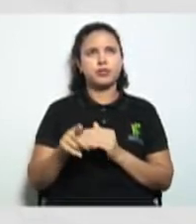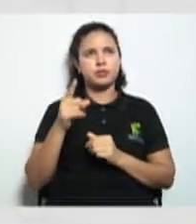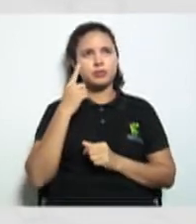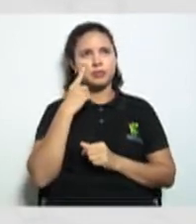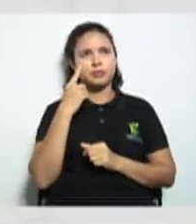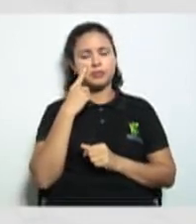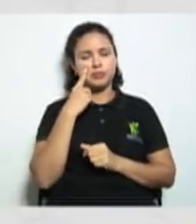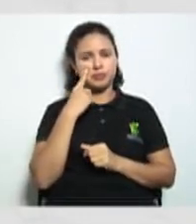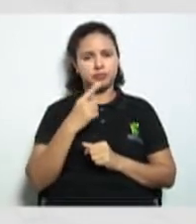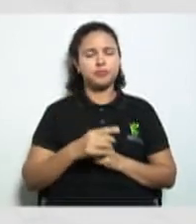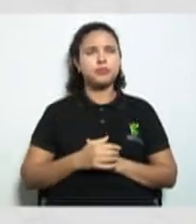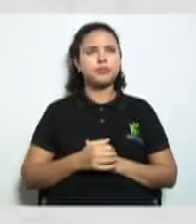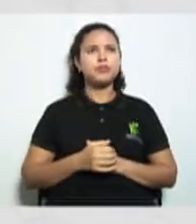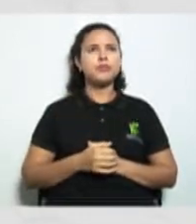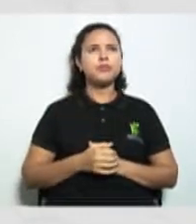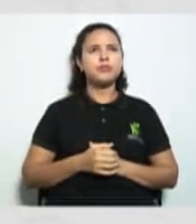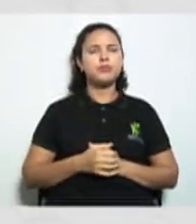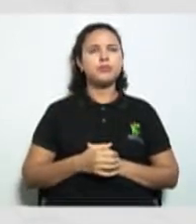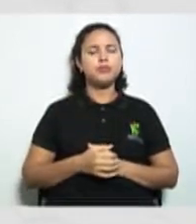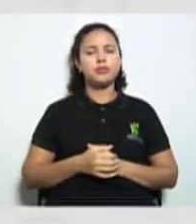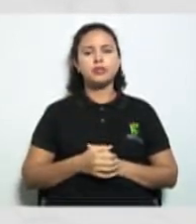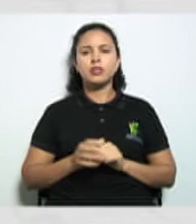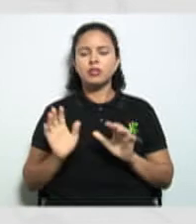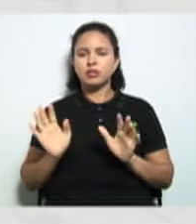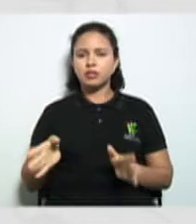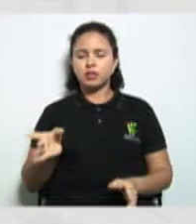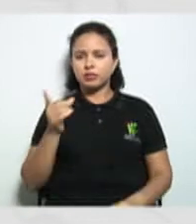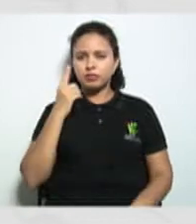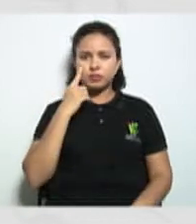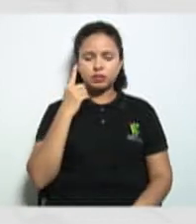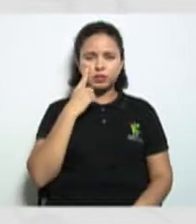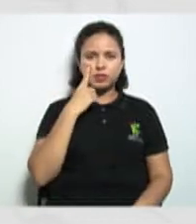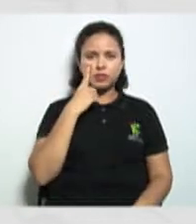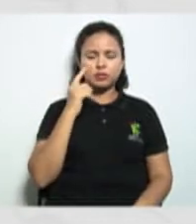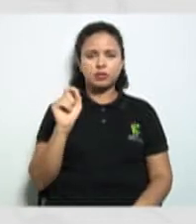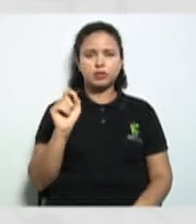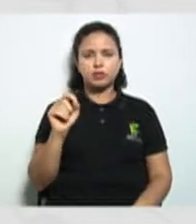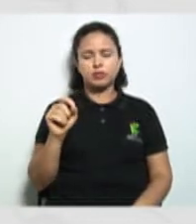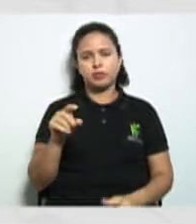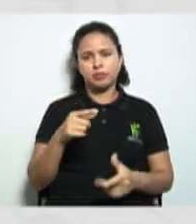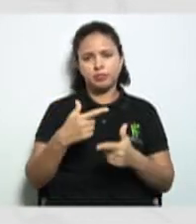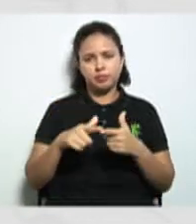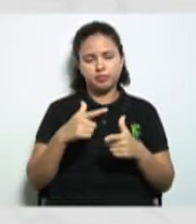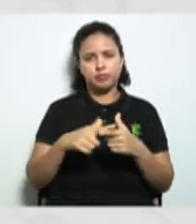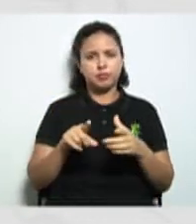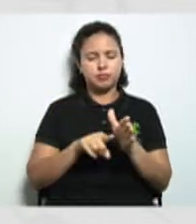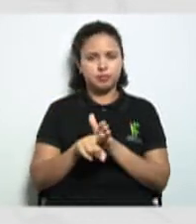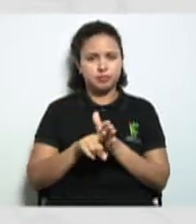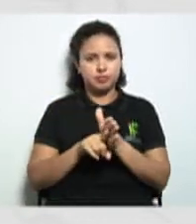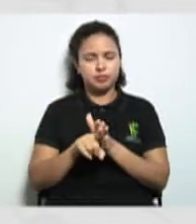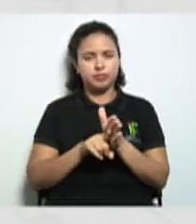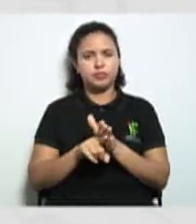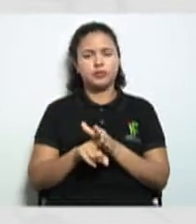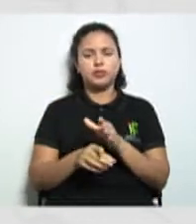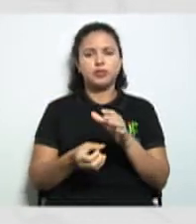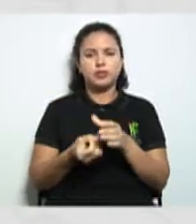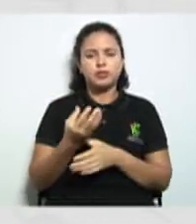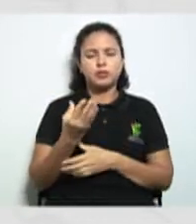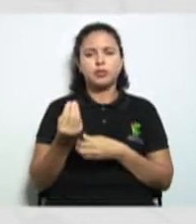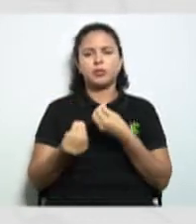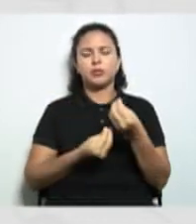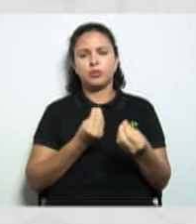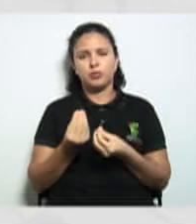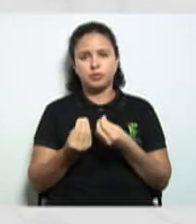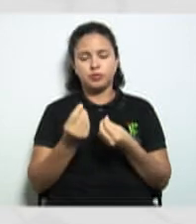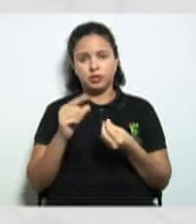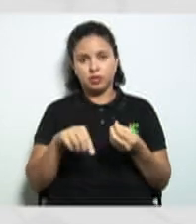surge um problema de pesquisa. A gente viu, né, professora, que o problema de pesquisa ele tem que aparecer em forma de quê? Em forma